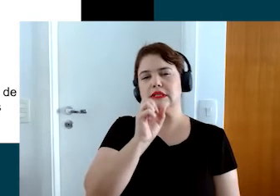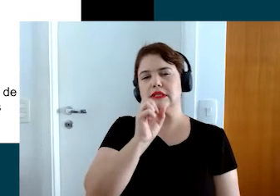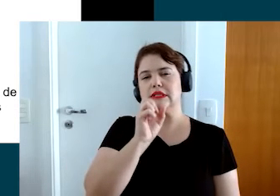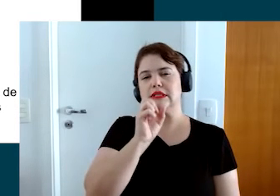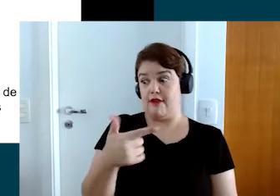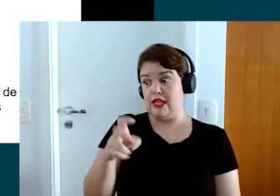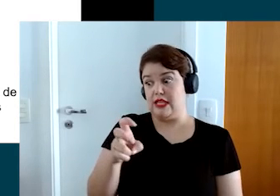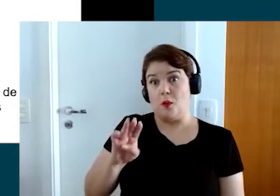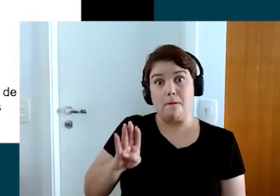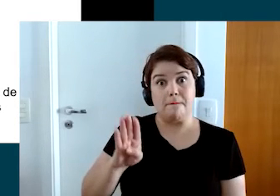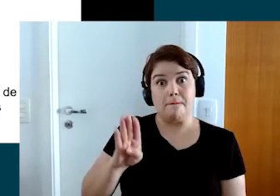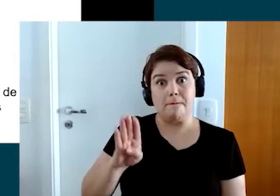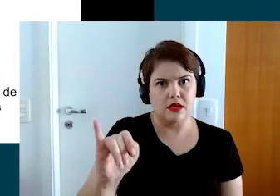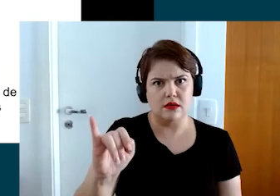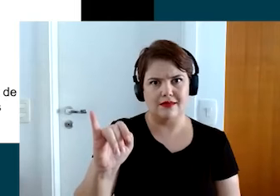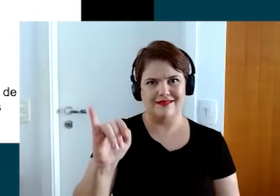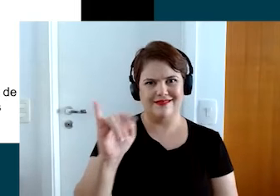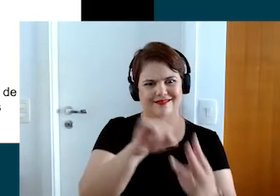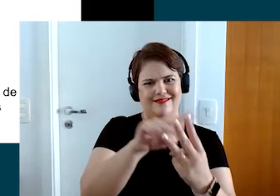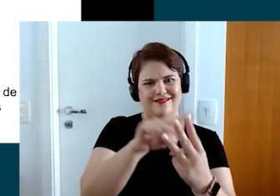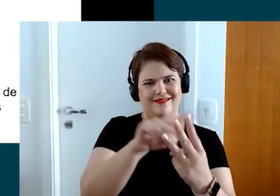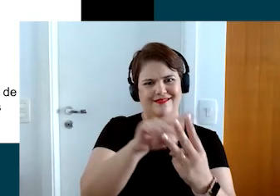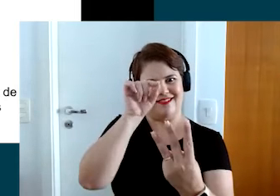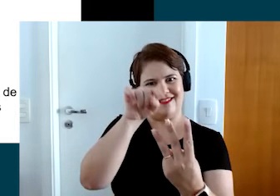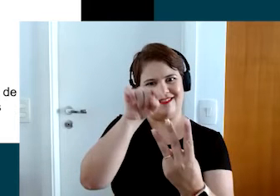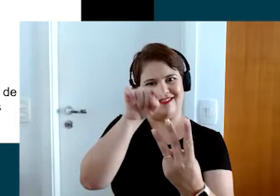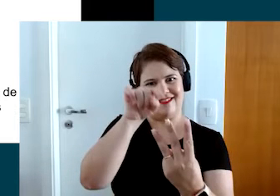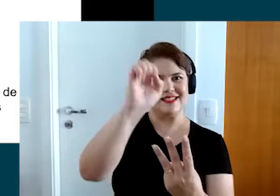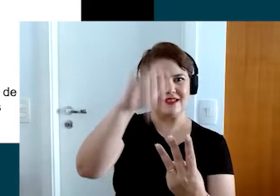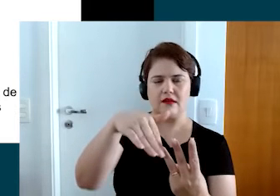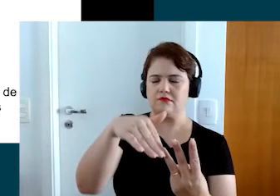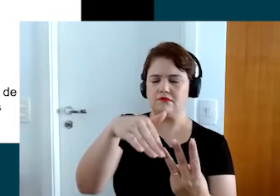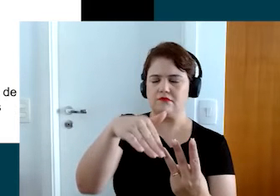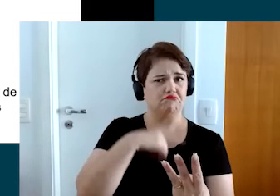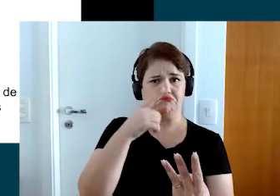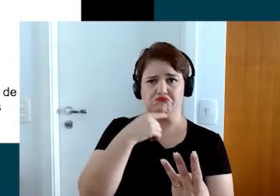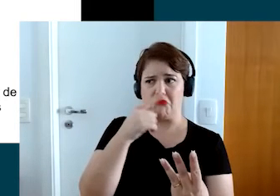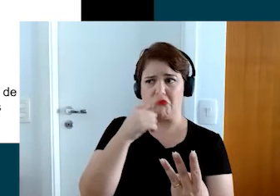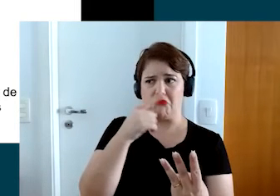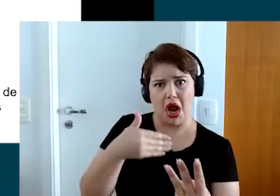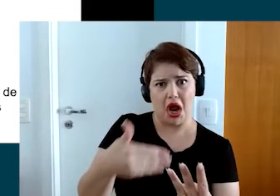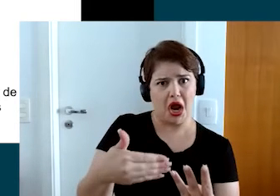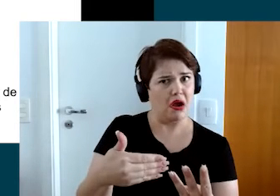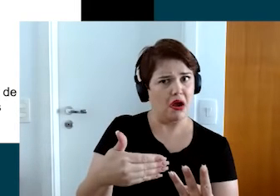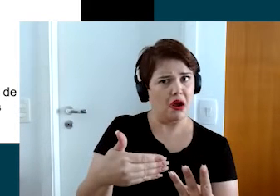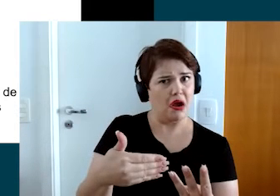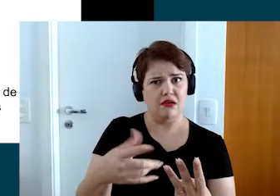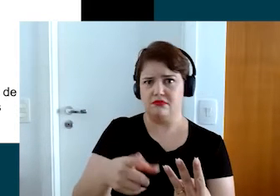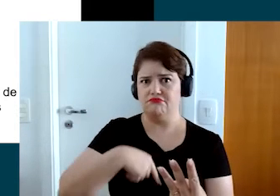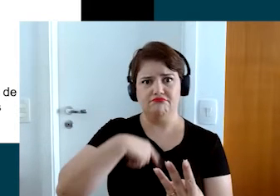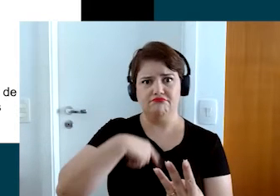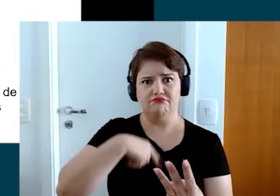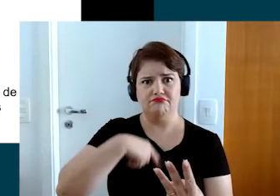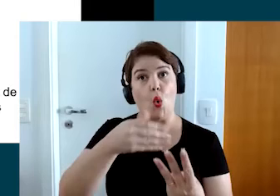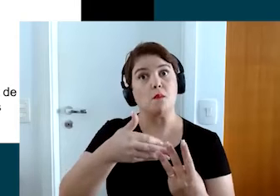25 bi, é provável ali que o teu produto não vai atingir essa meta no curto prazo. E talvez não vai nem conseguir atingir essa meta no longo prazo,